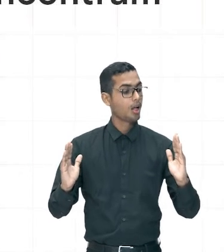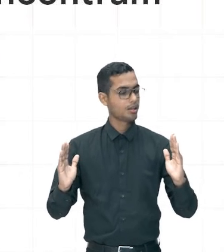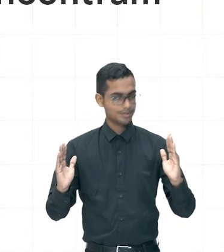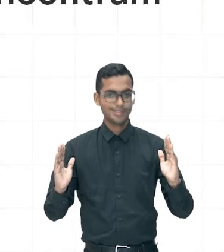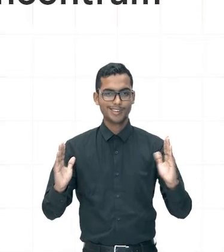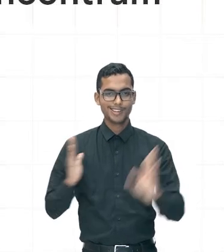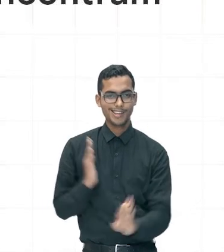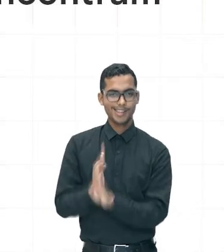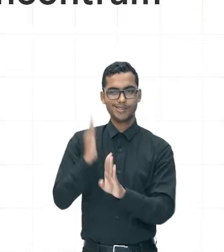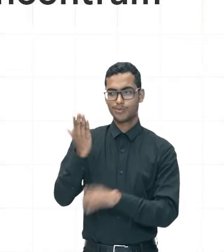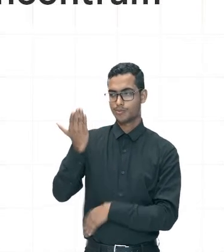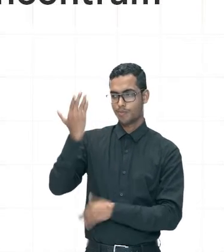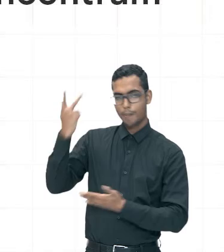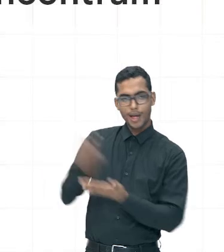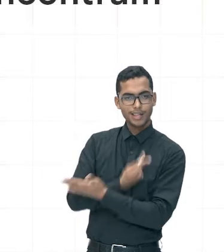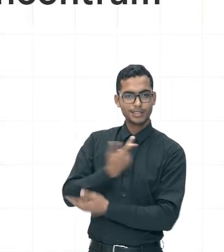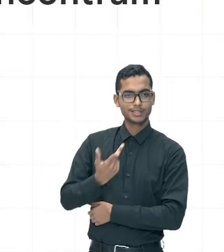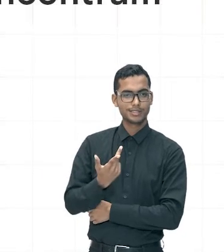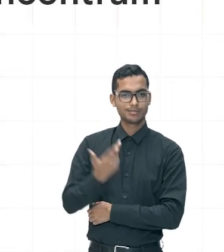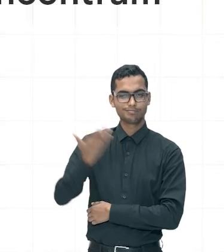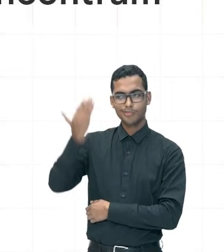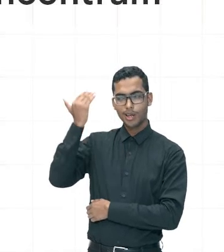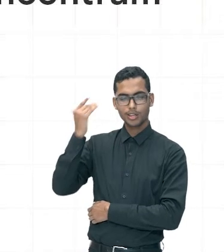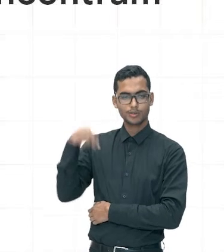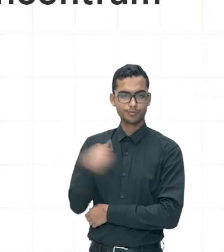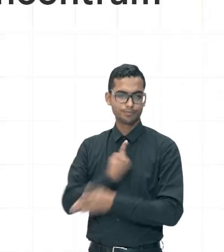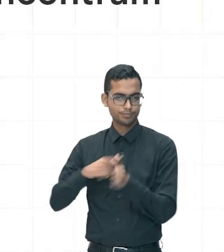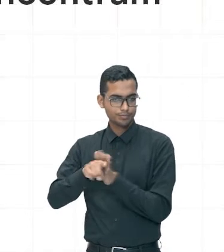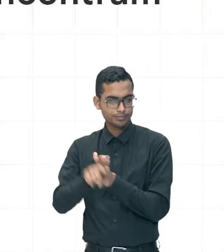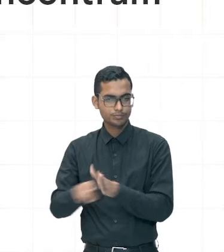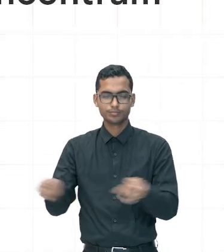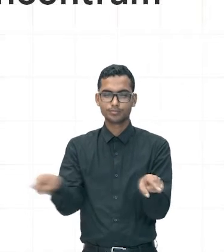que nós estamos investigando. Temos também os